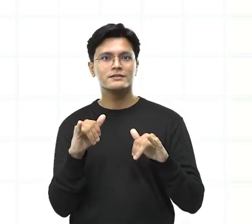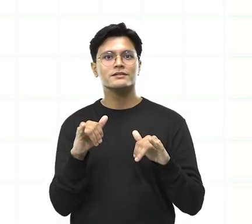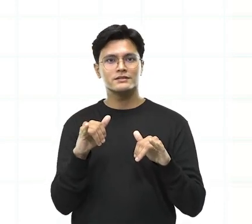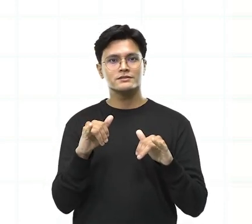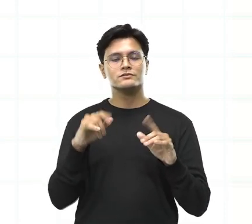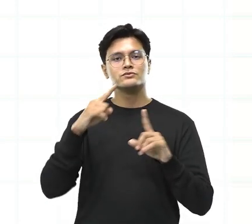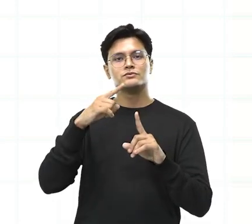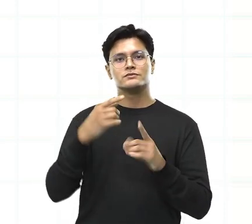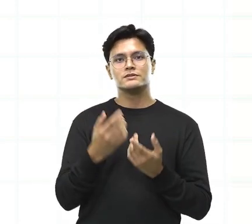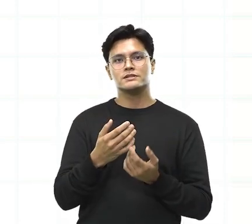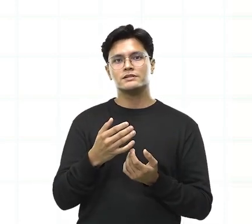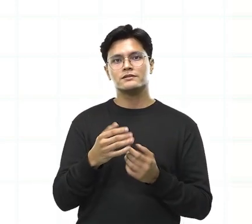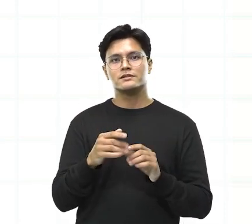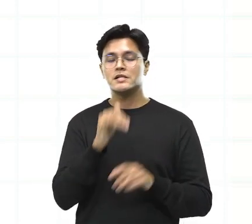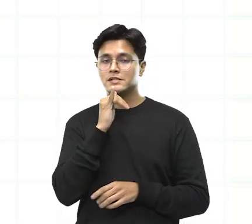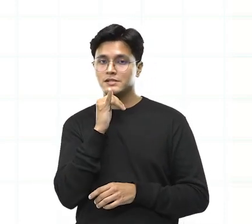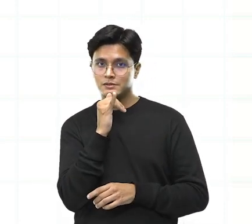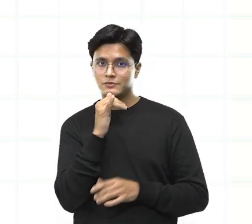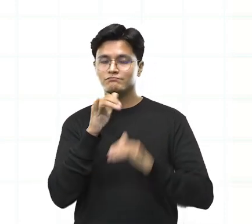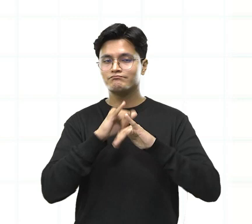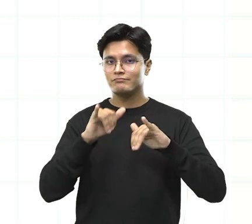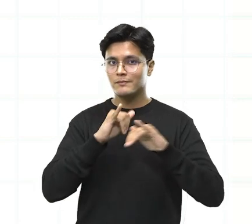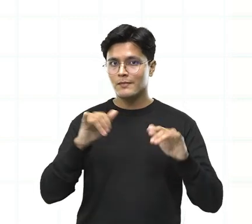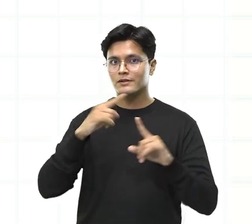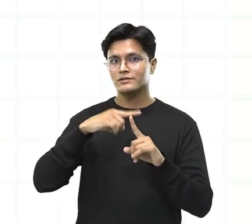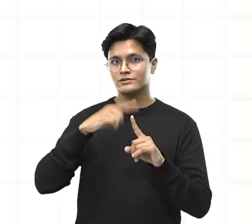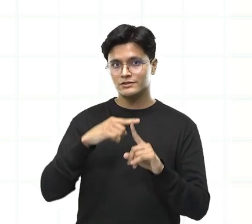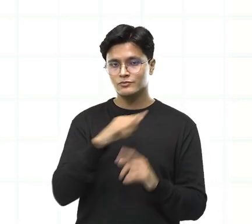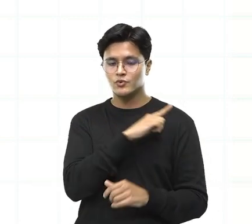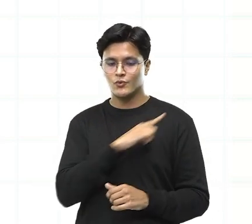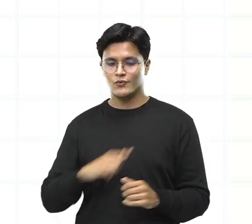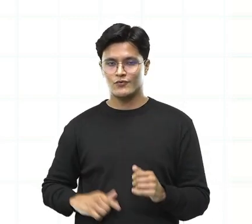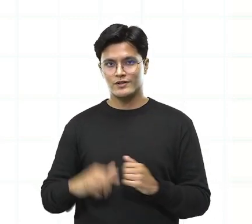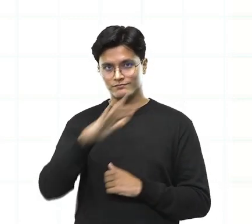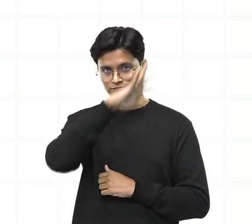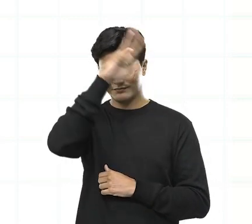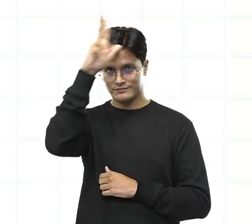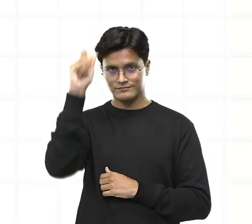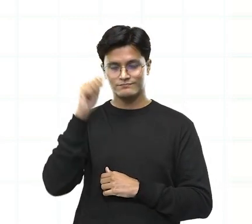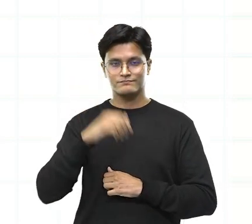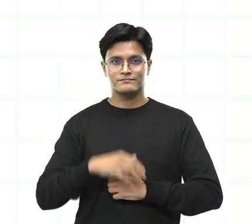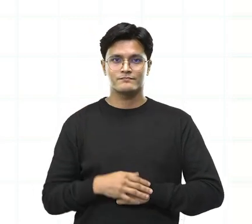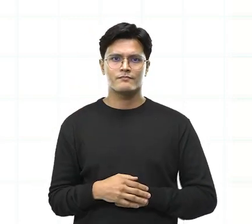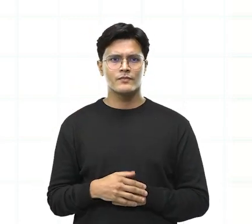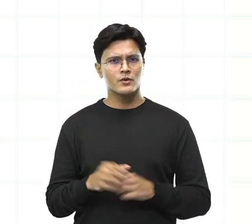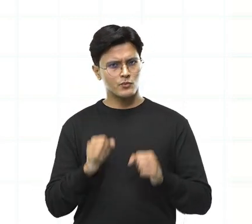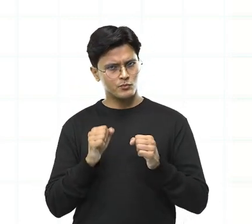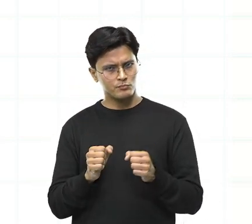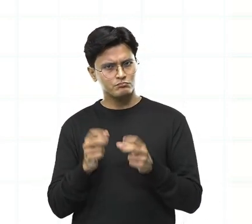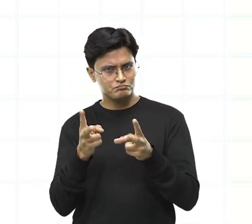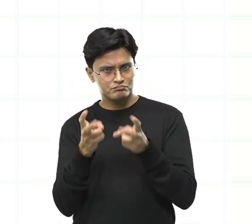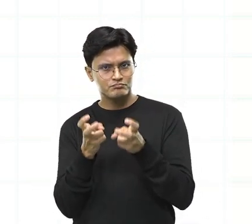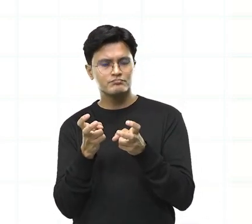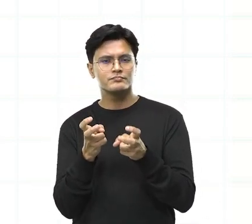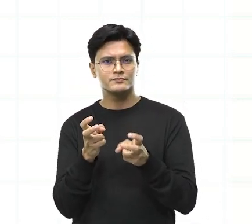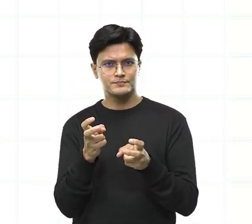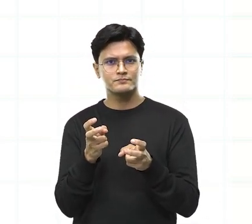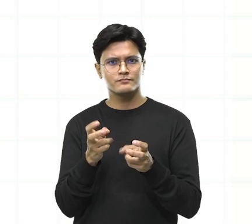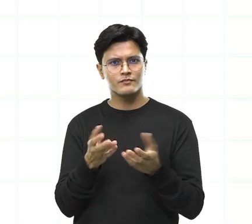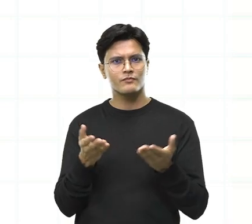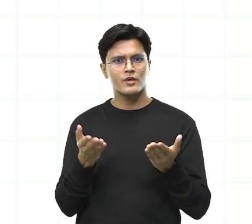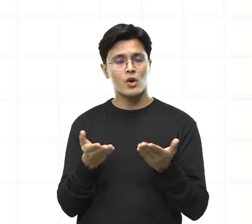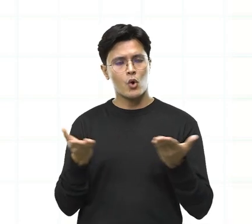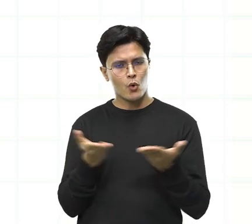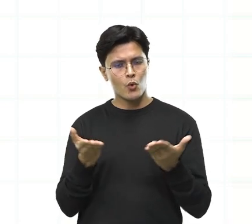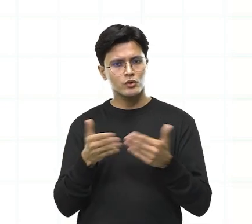nas propagandas do governo do estado do Amazonas, ok? Podem observar, vejam aí, a partir de